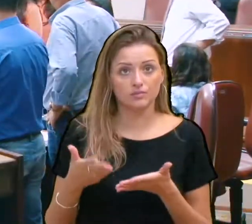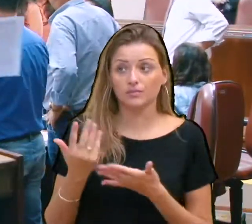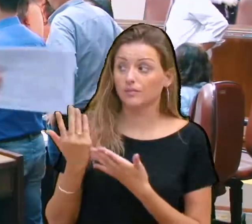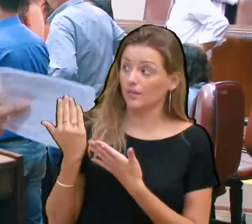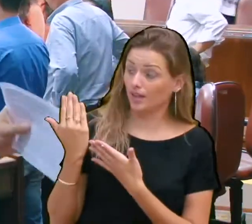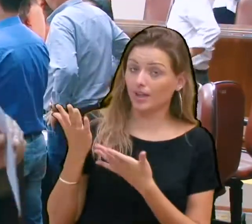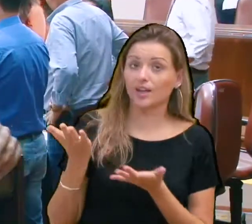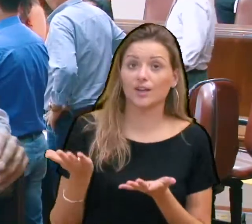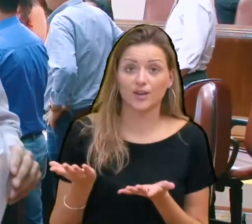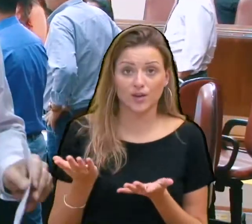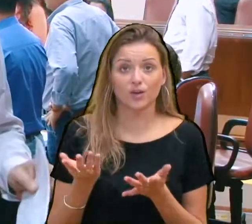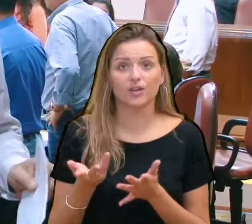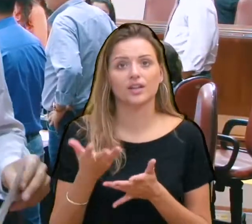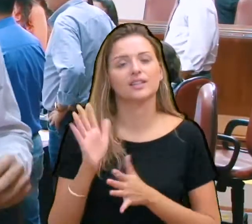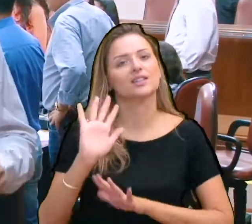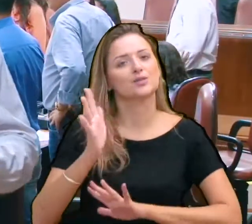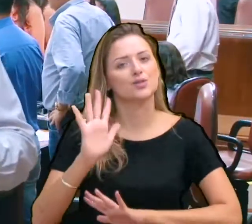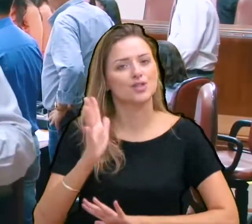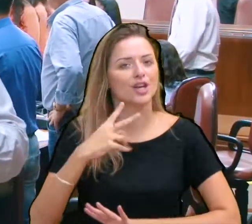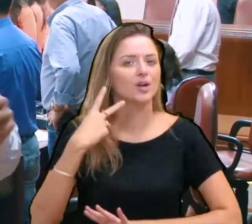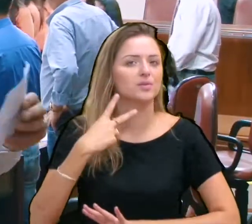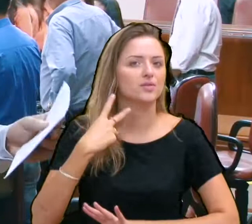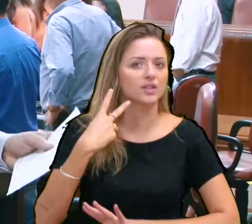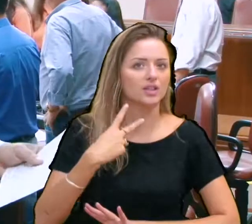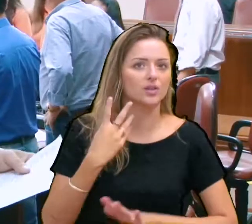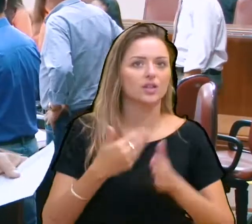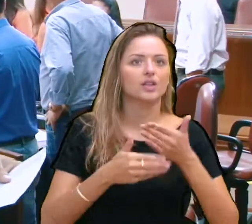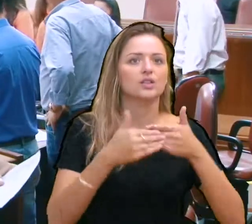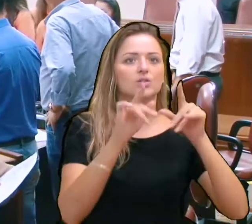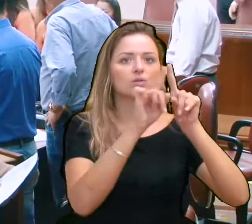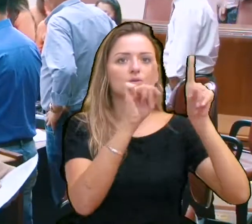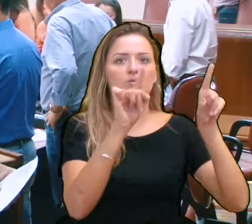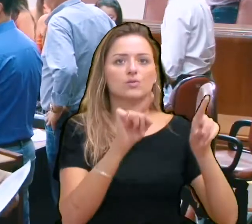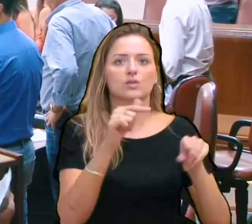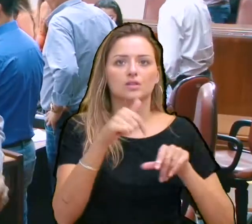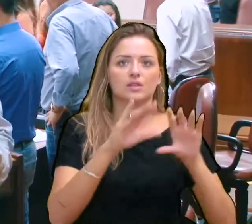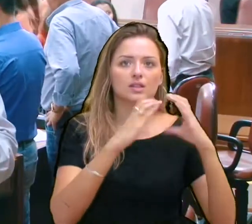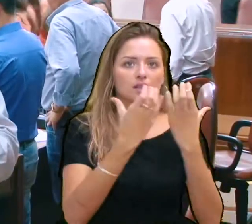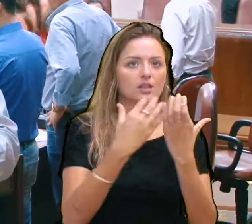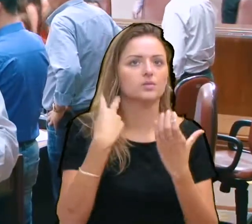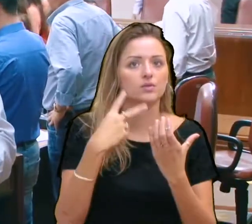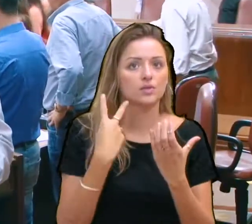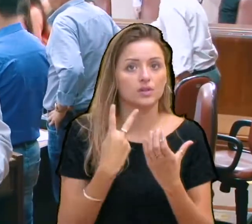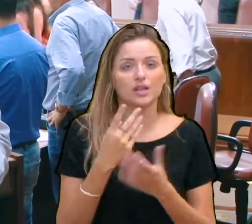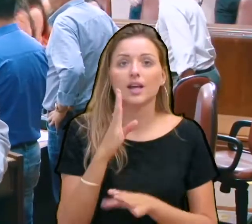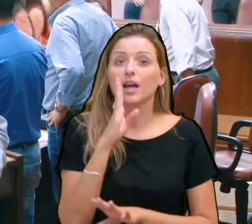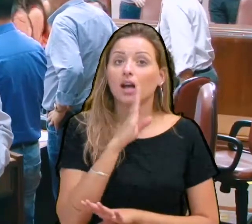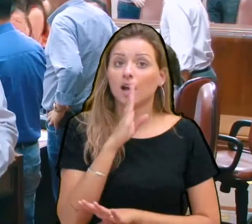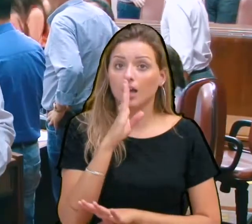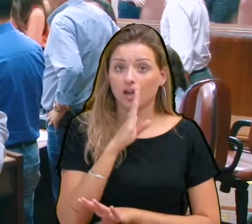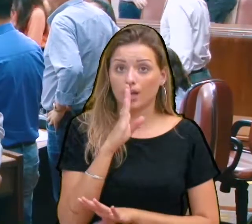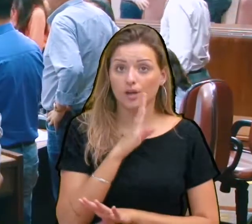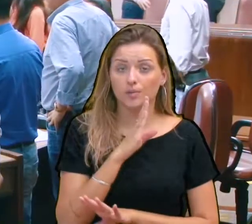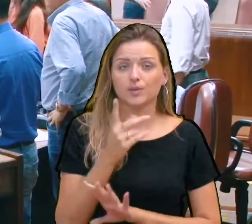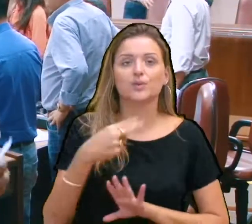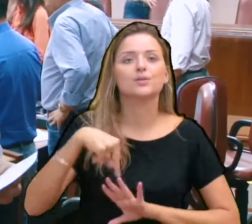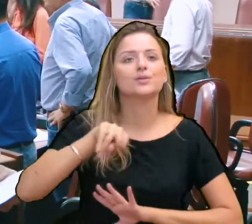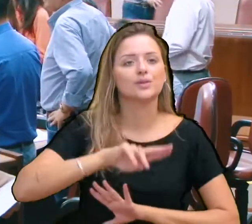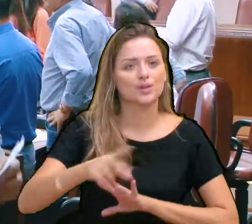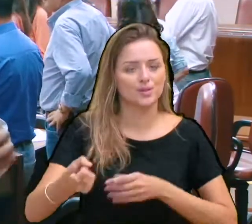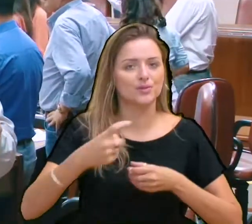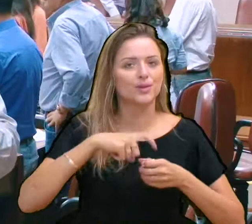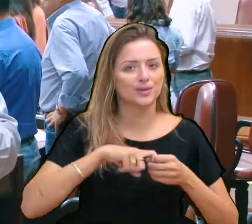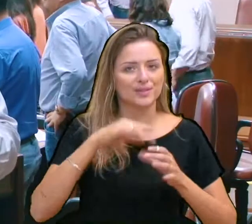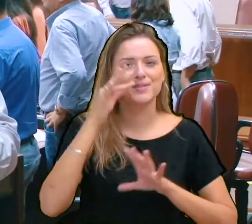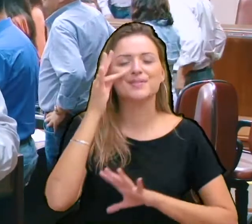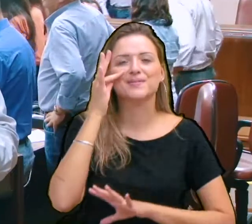se despedindo dos vereadores e dos funcionários aqui da Câmara de Vereadores. Dentro de instantes, retomaremos a transmissão